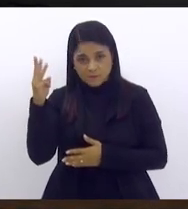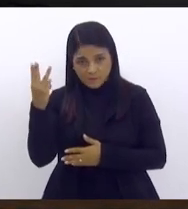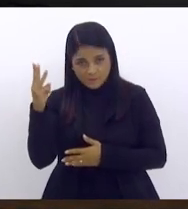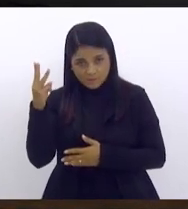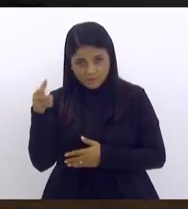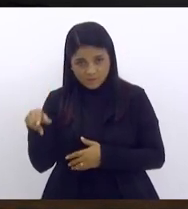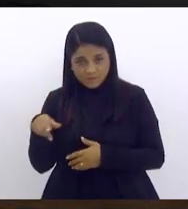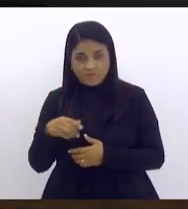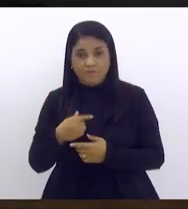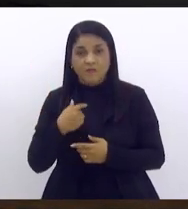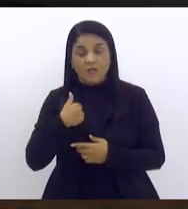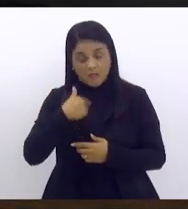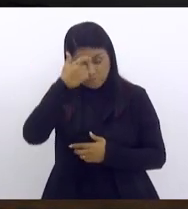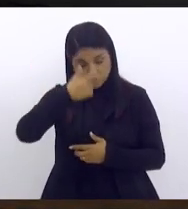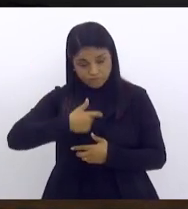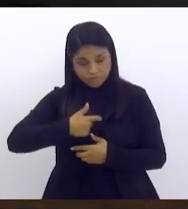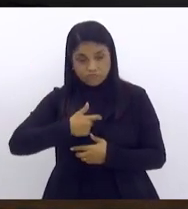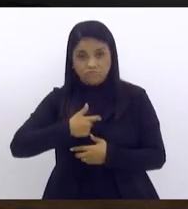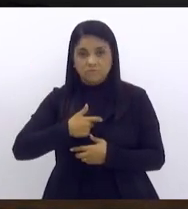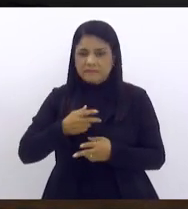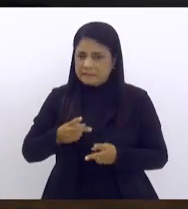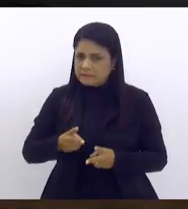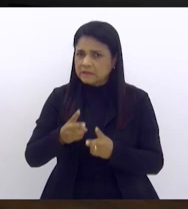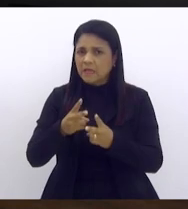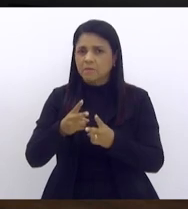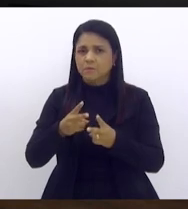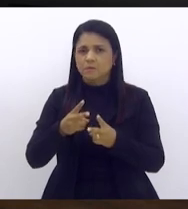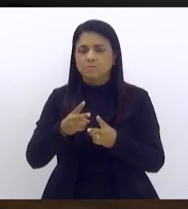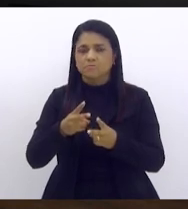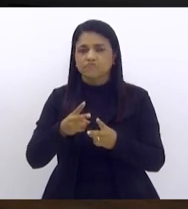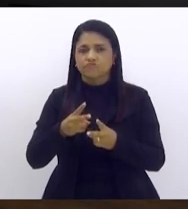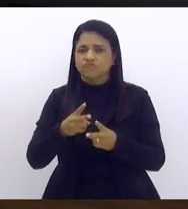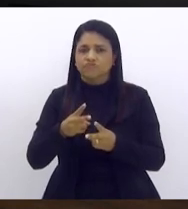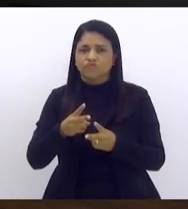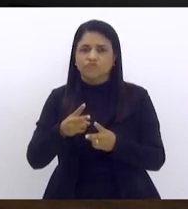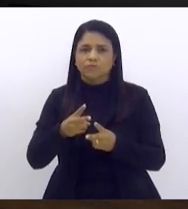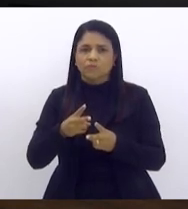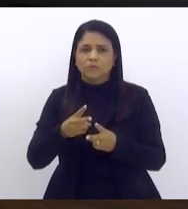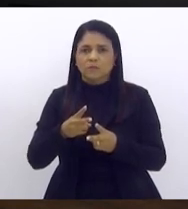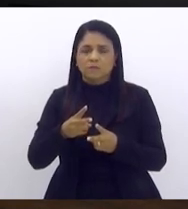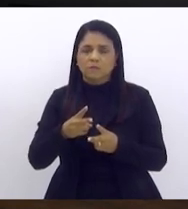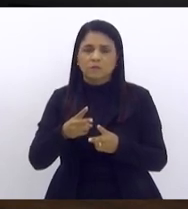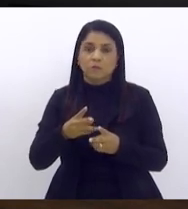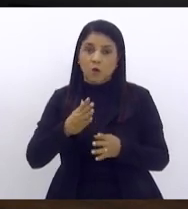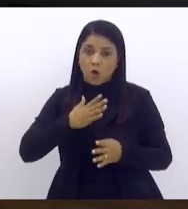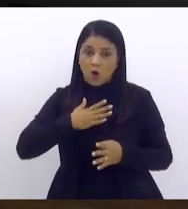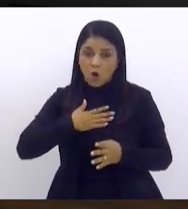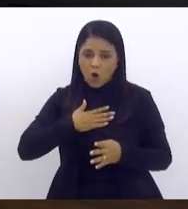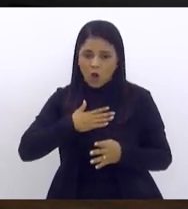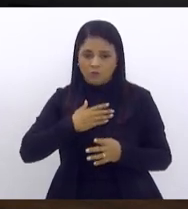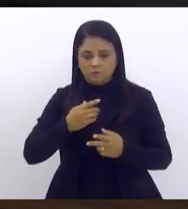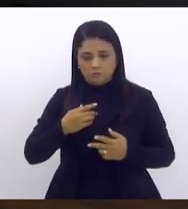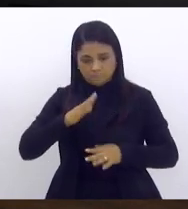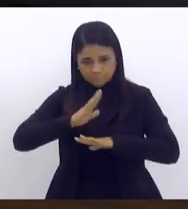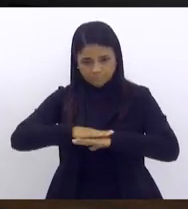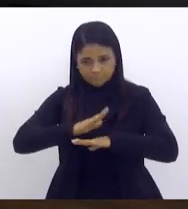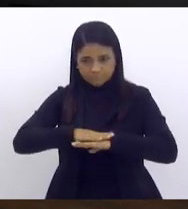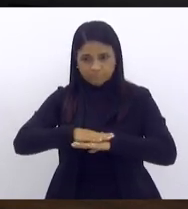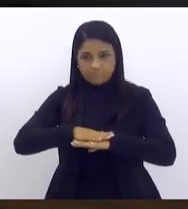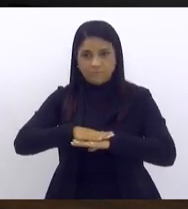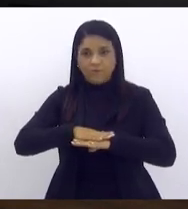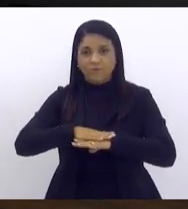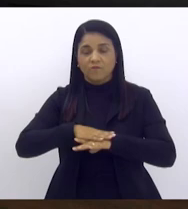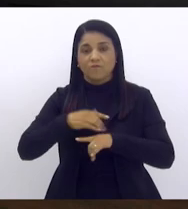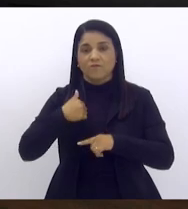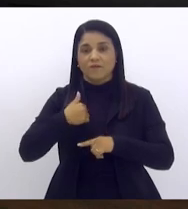E eu sou uma pessoa que procuro, não gosto de ficar jogando para a plateia, eu sou daqueles que eu prefiro ficar vermelho uma vez na